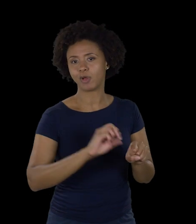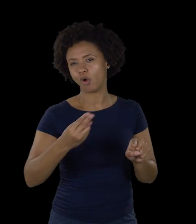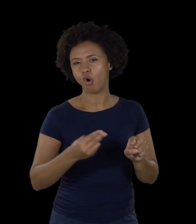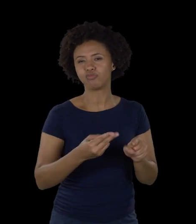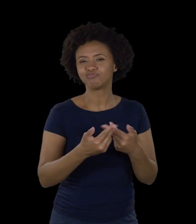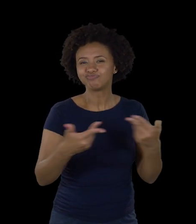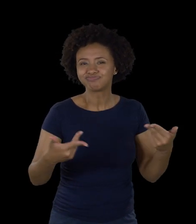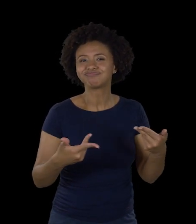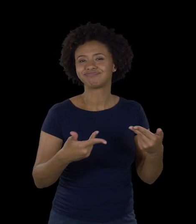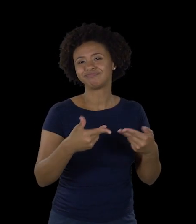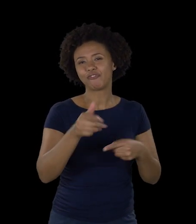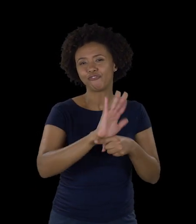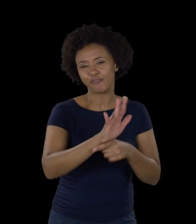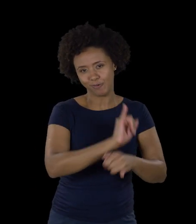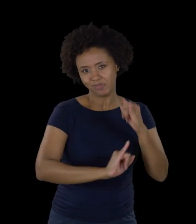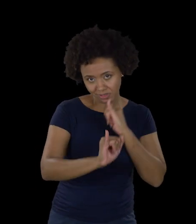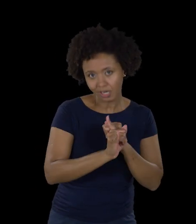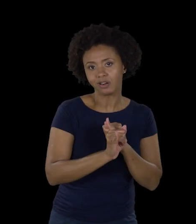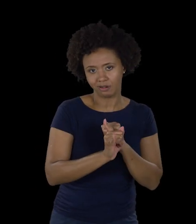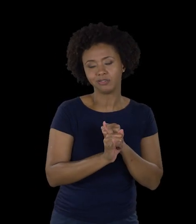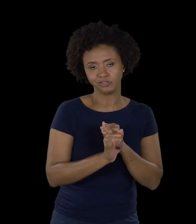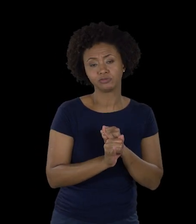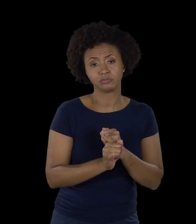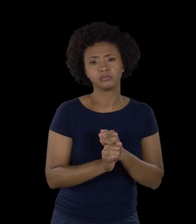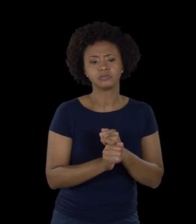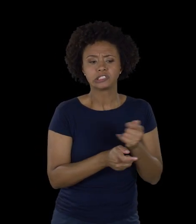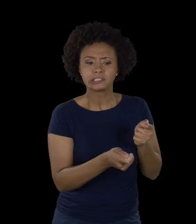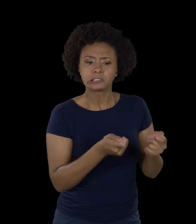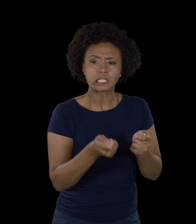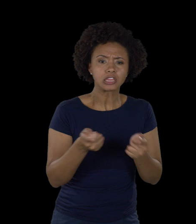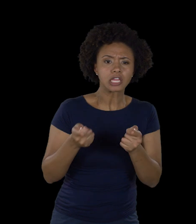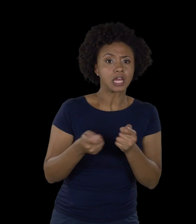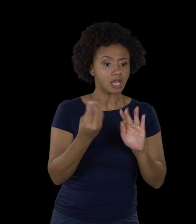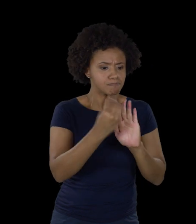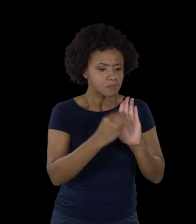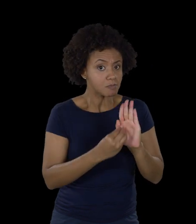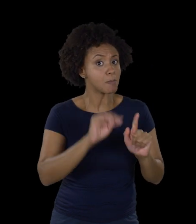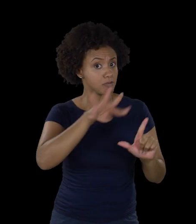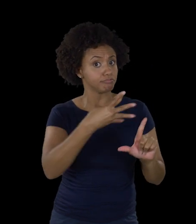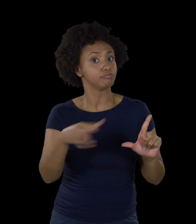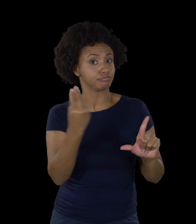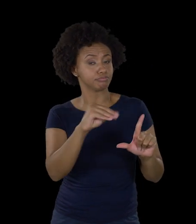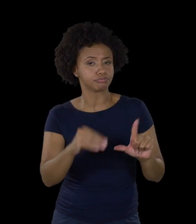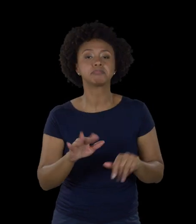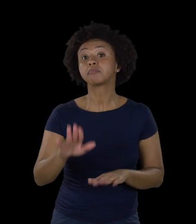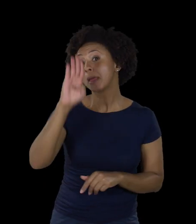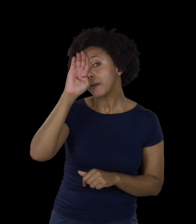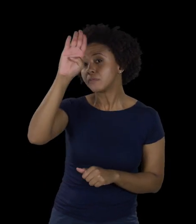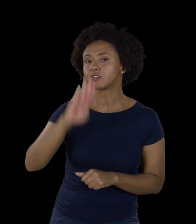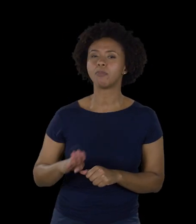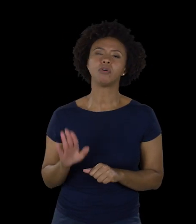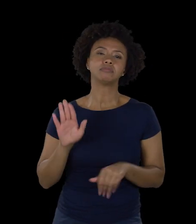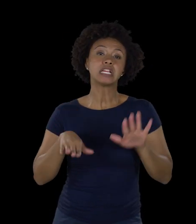outros atos. Se preocupe com suas pequenas contas no dia a dia. Aquele cafezinho de manhã